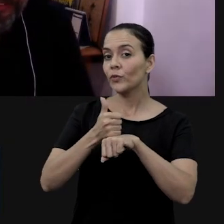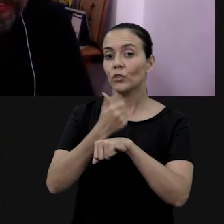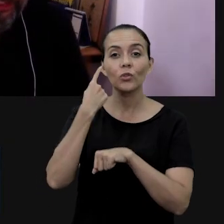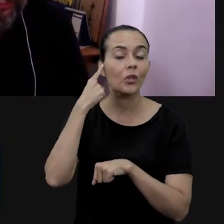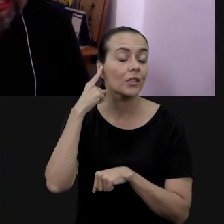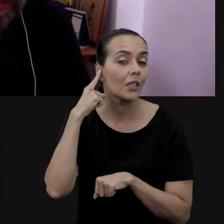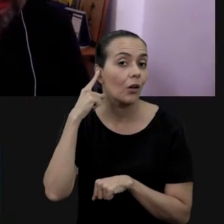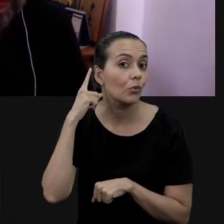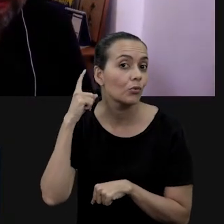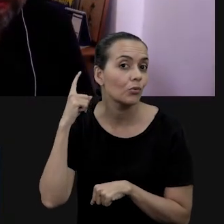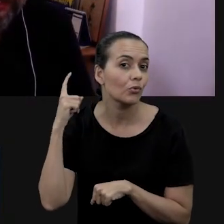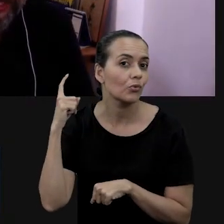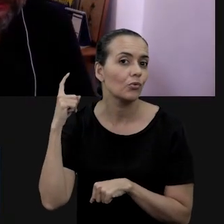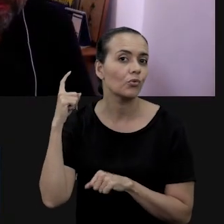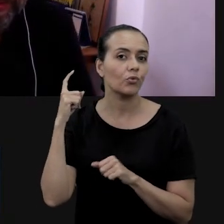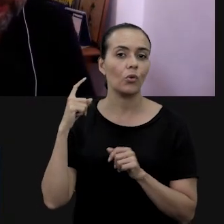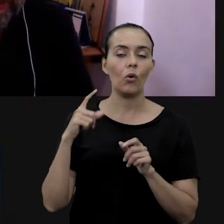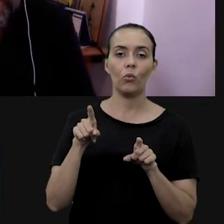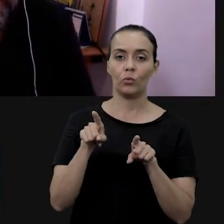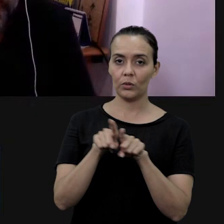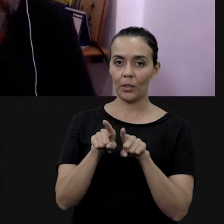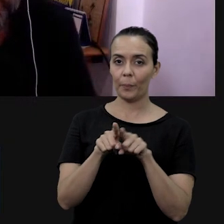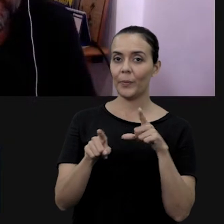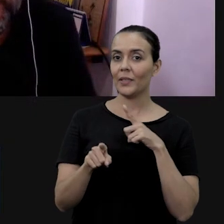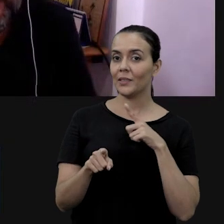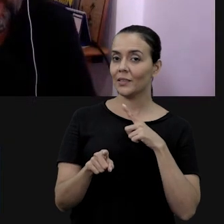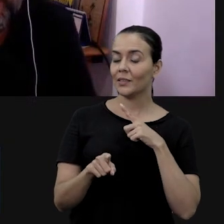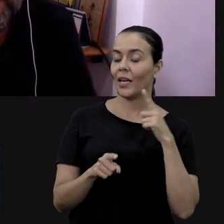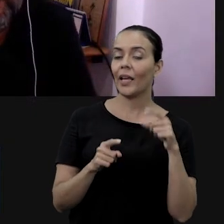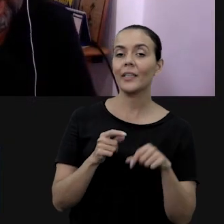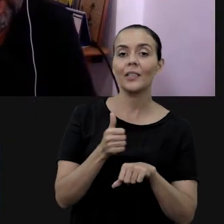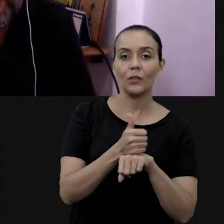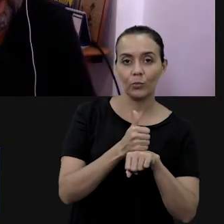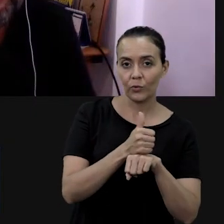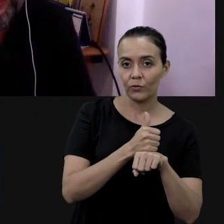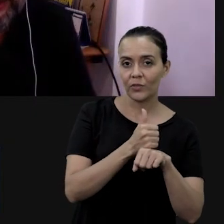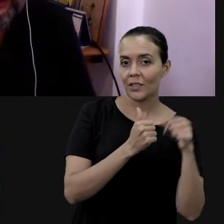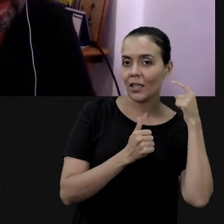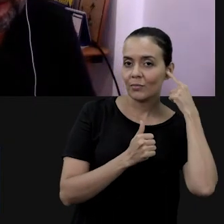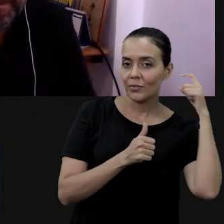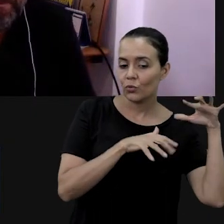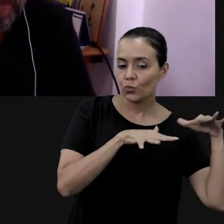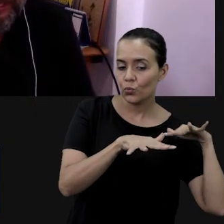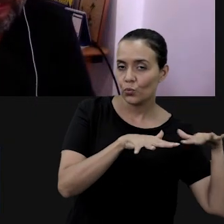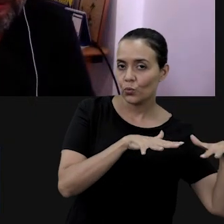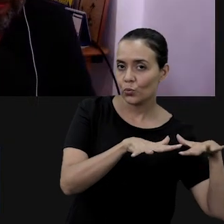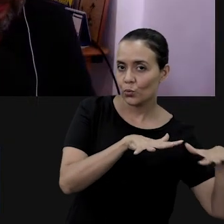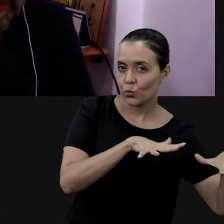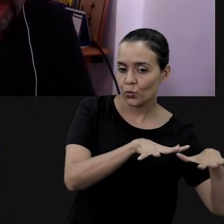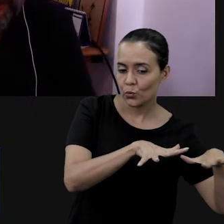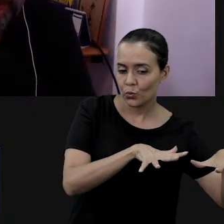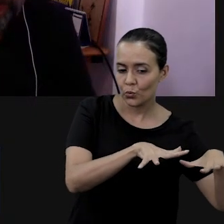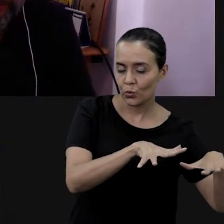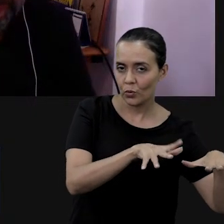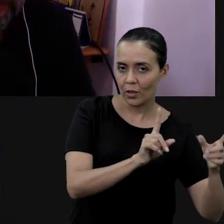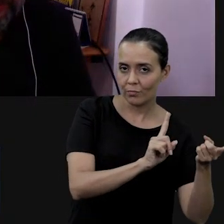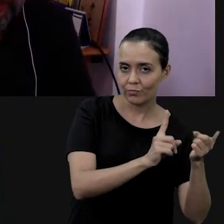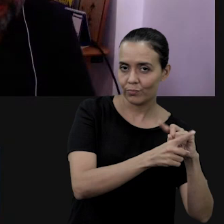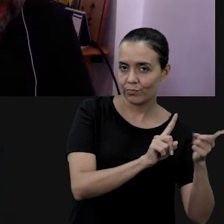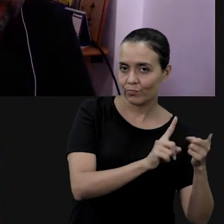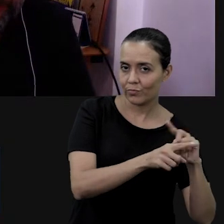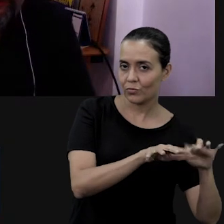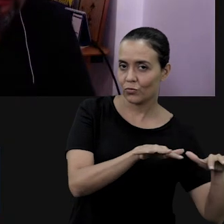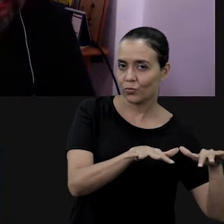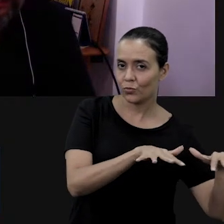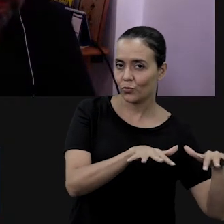aí até generalizo técnicos de som direto e técnicos de mixagem, né? Alguns vêm